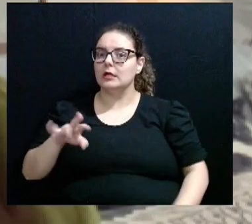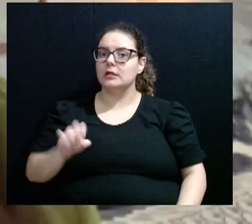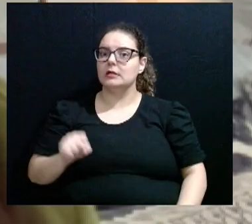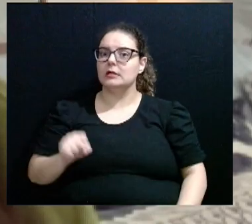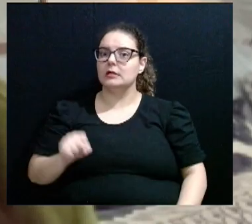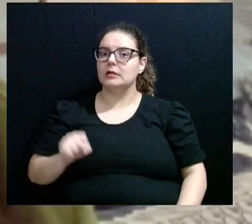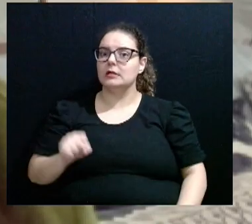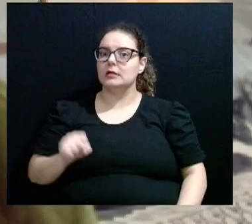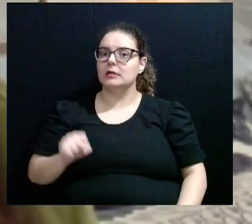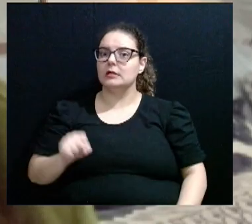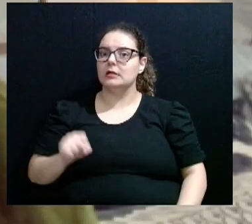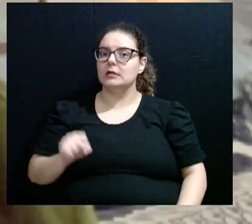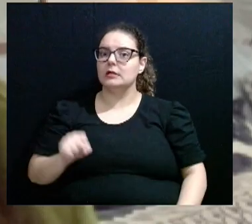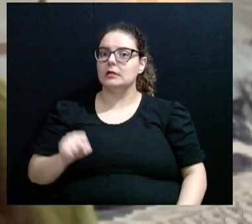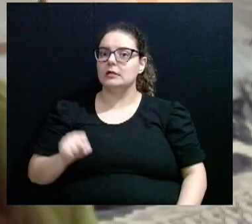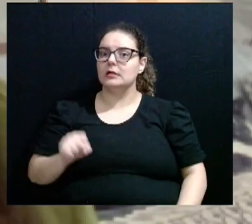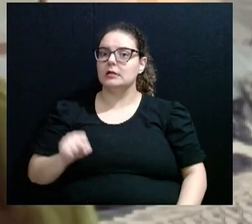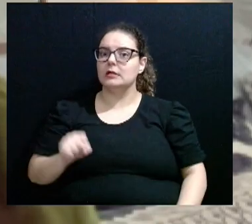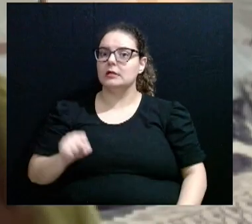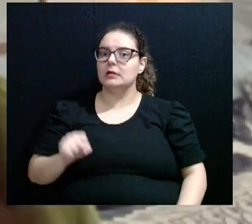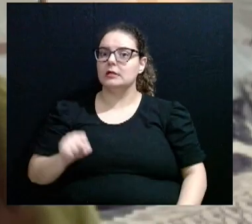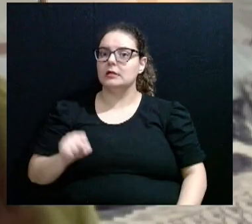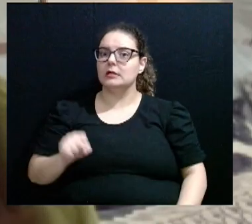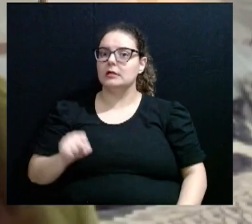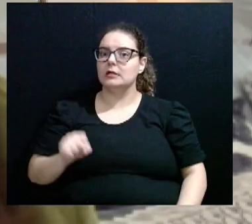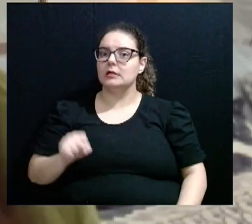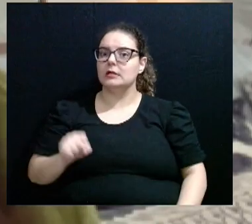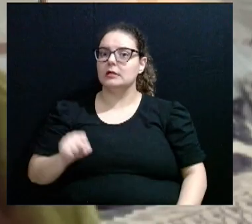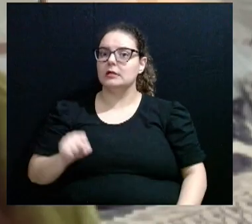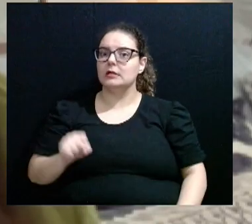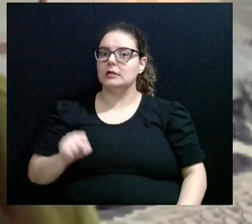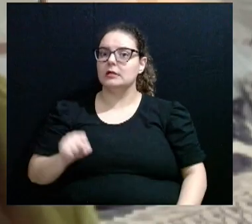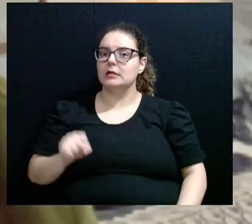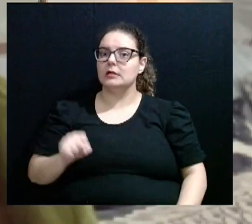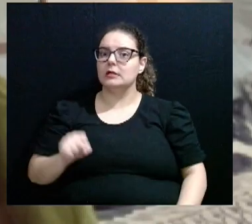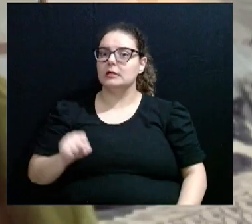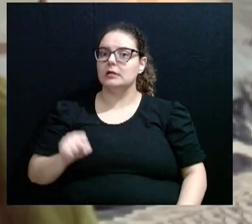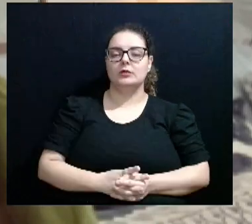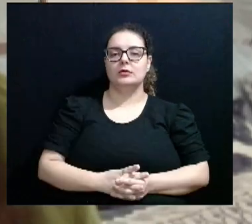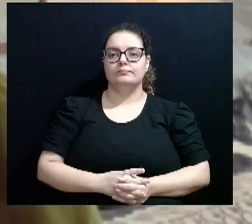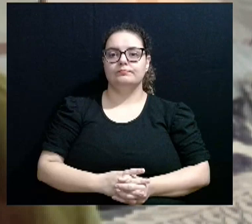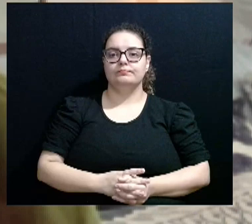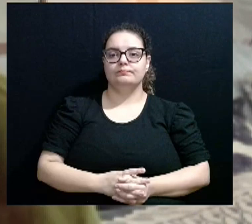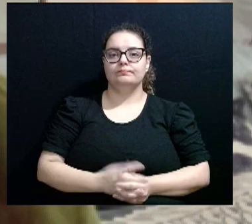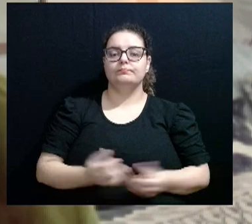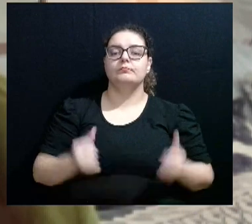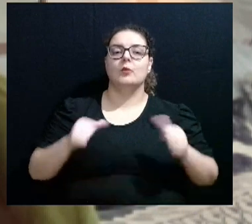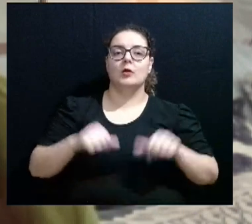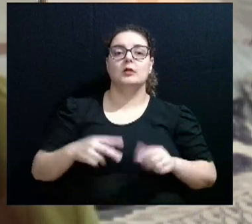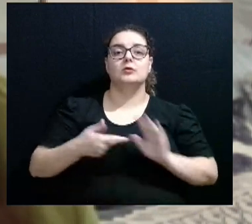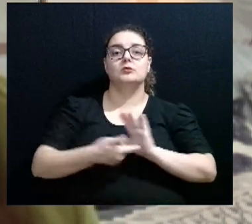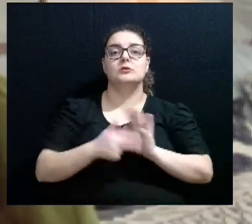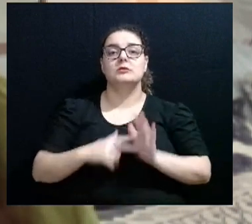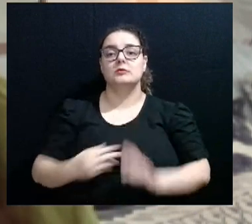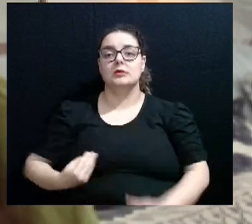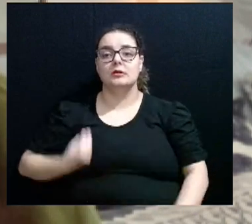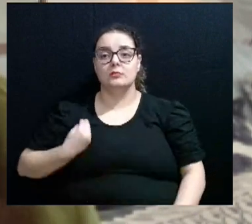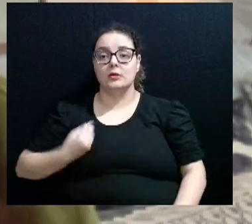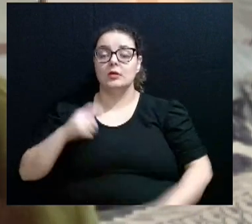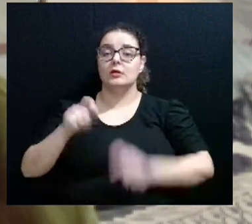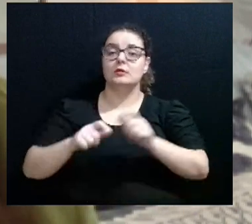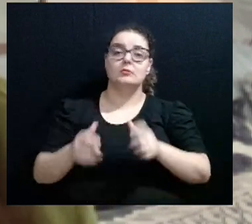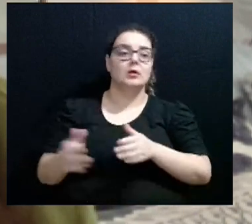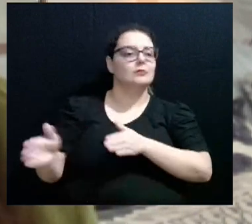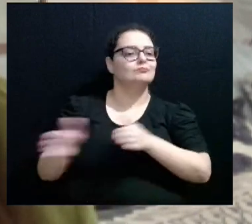muito importante a gente enfrentar. A crise talvez seja do sentido da vida, As pessoas têm tudo acessível, elas